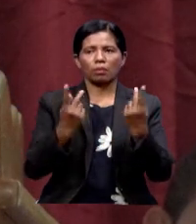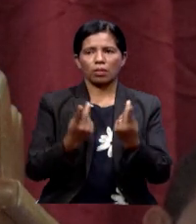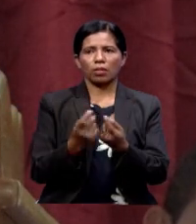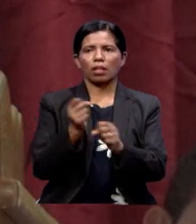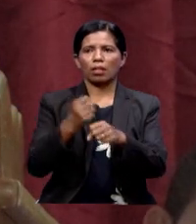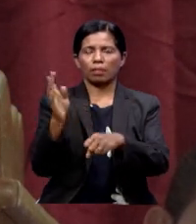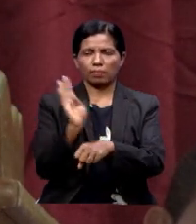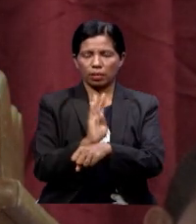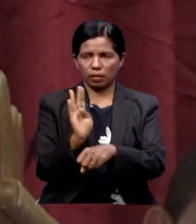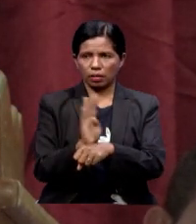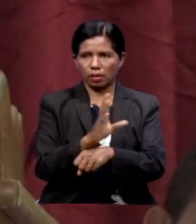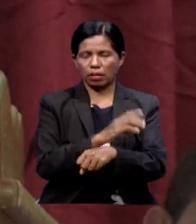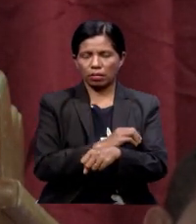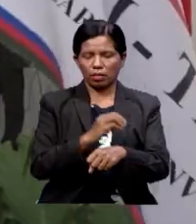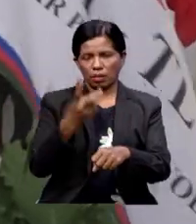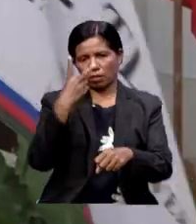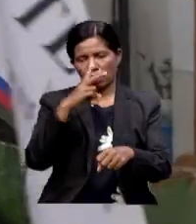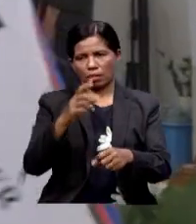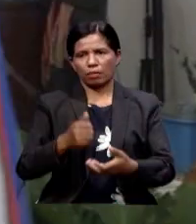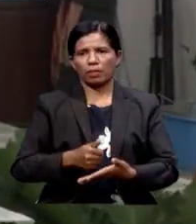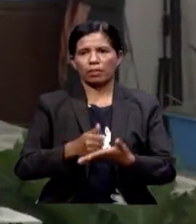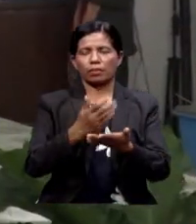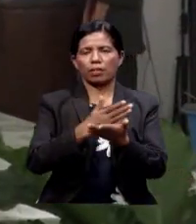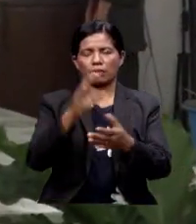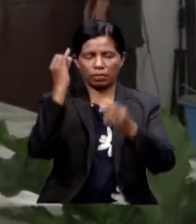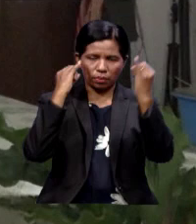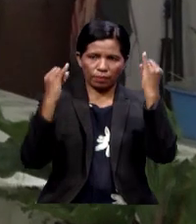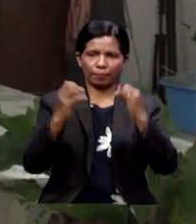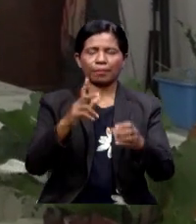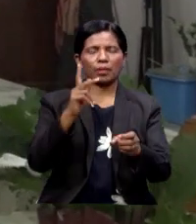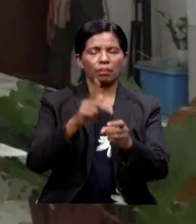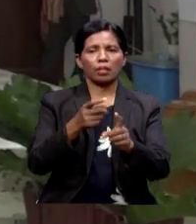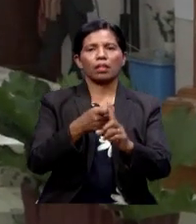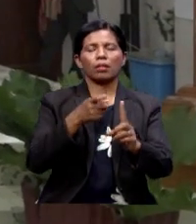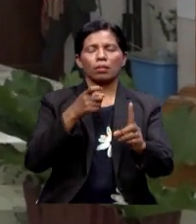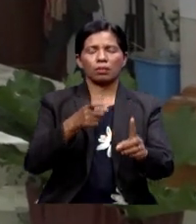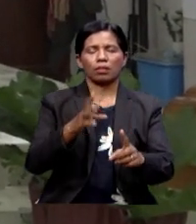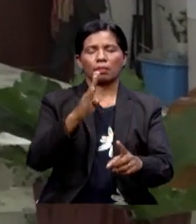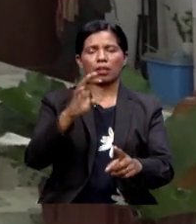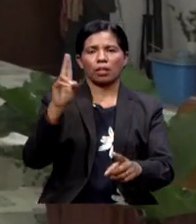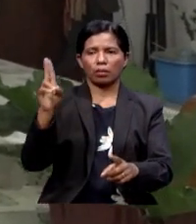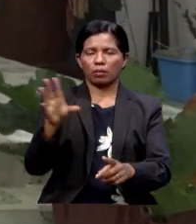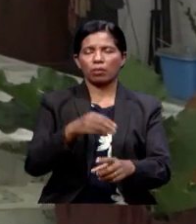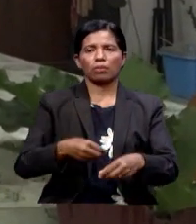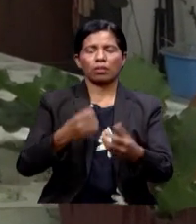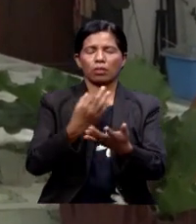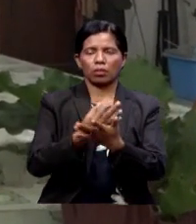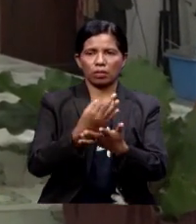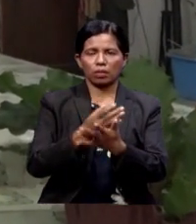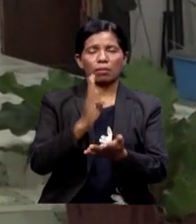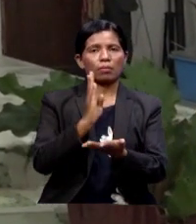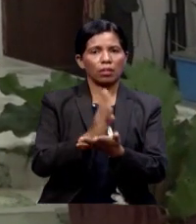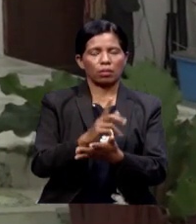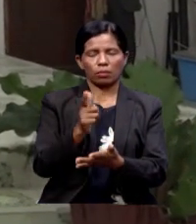negosiasan aproximasan. Durante ne mina husi kampu bayu undang kontribui ona reseta bilang rua nulu